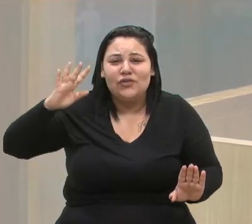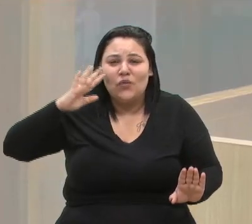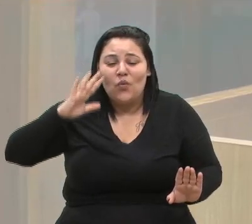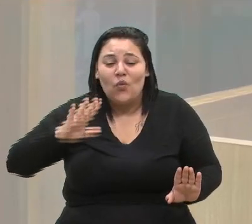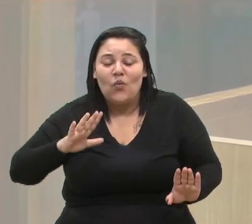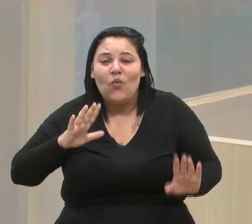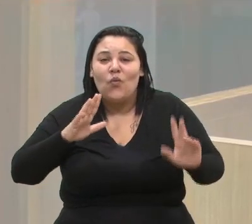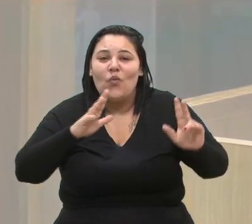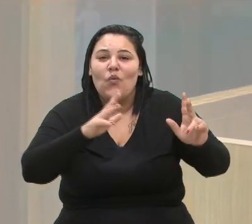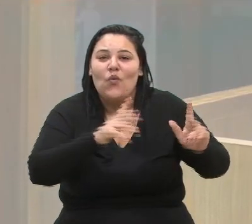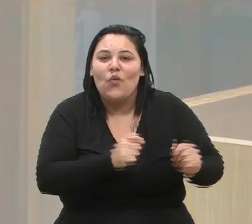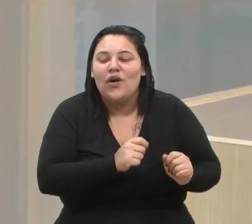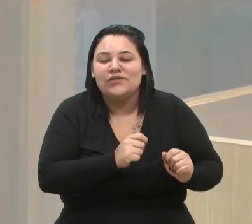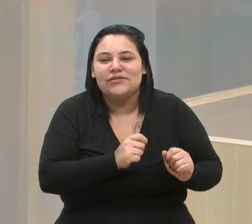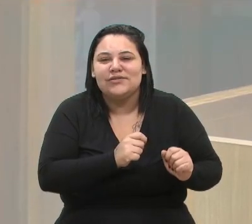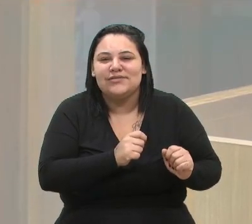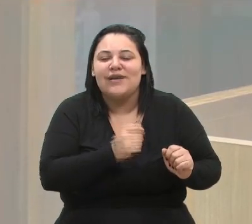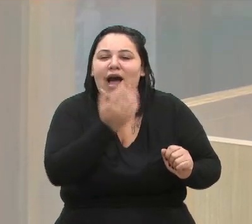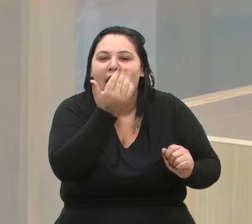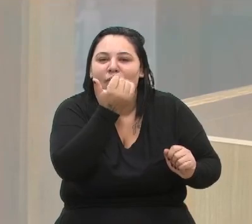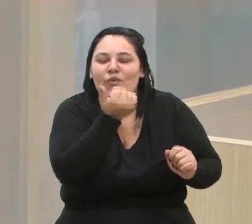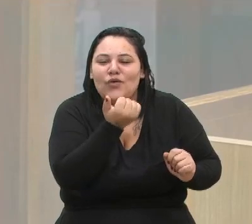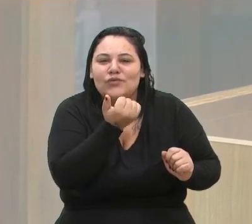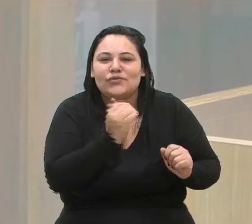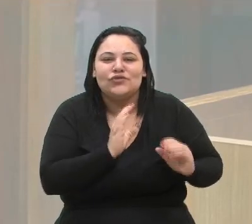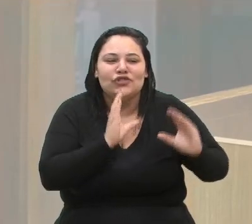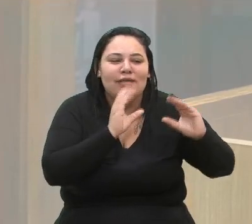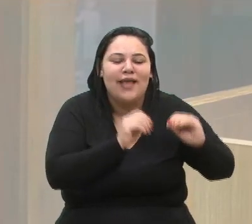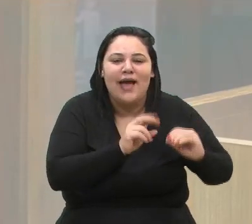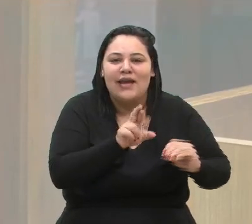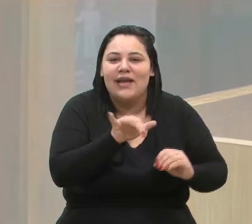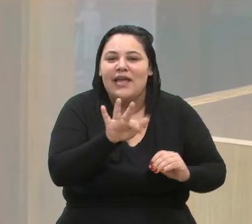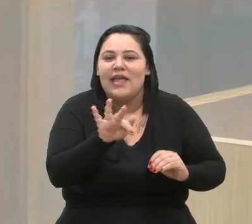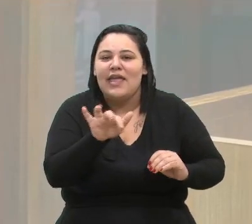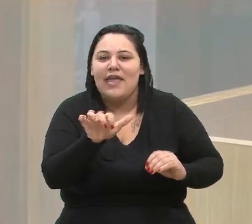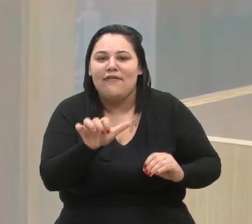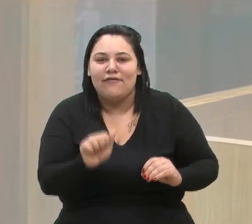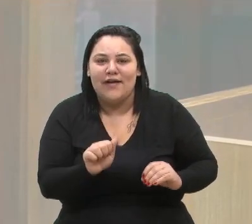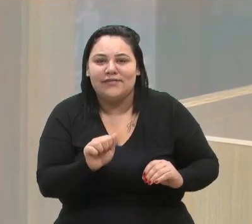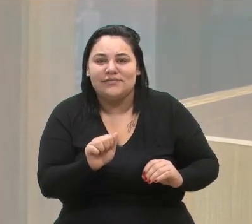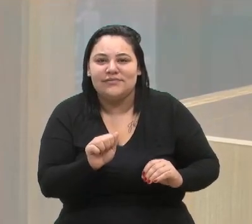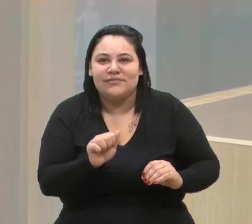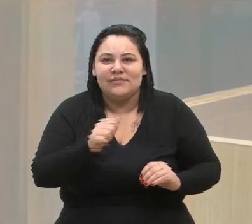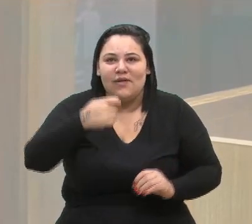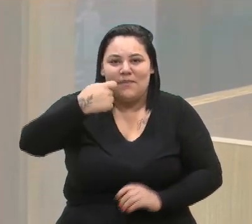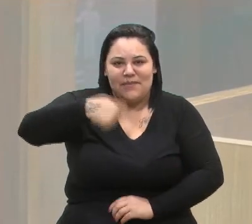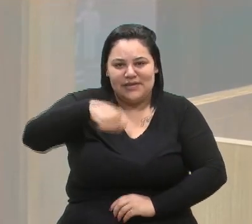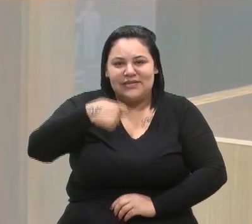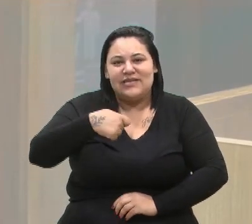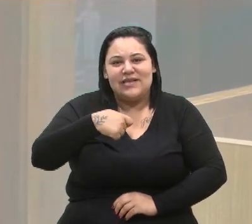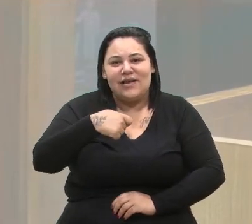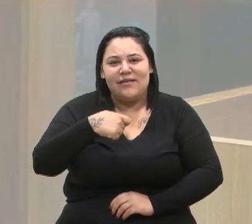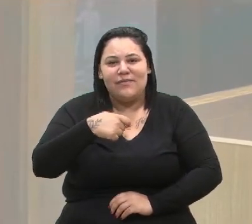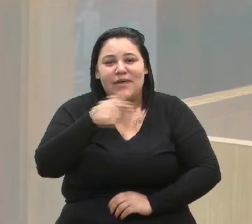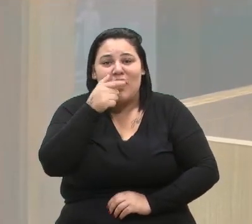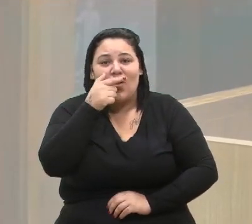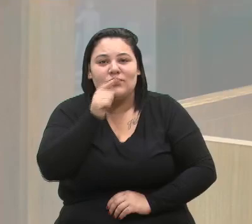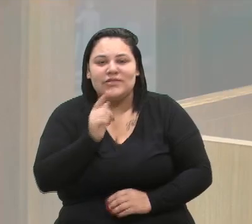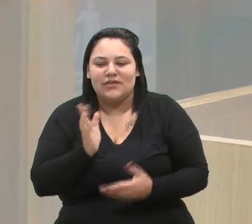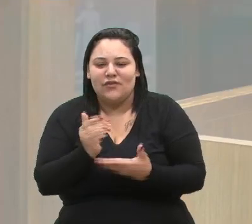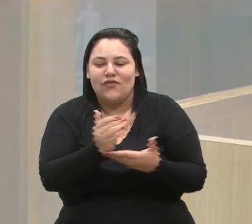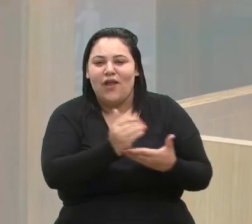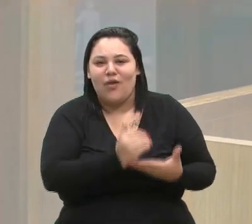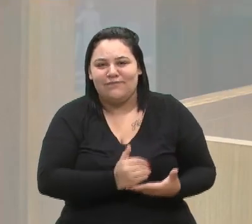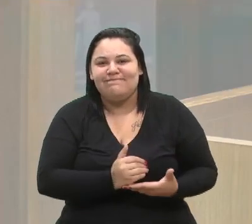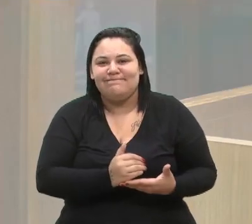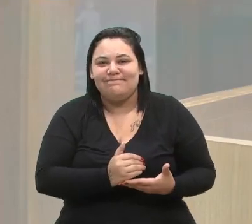almoços e jantares beneficentes, quantas rifas ou eventos seriam necessários para arrecadar este valor?